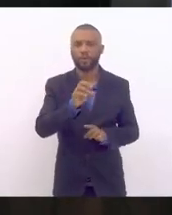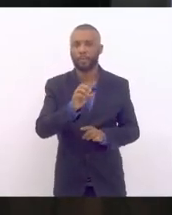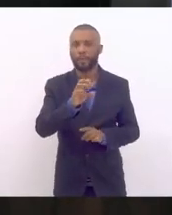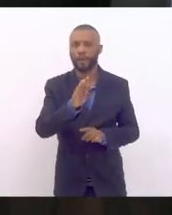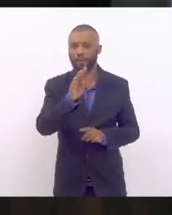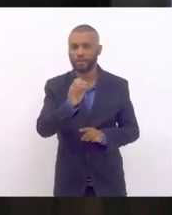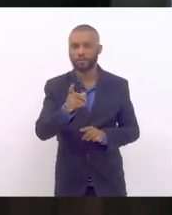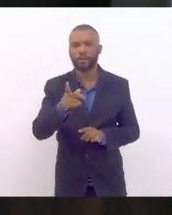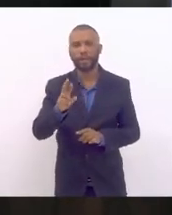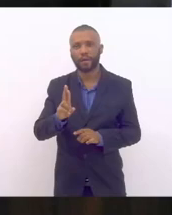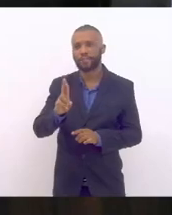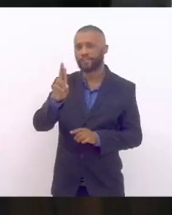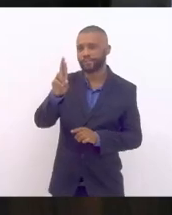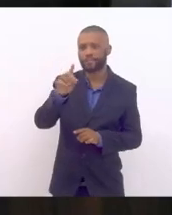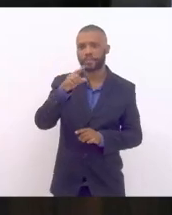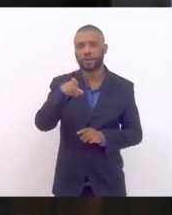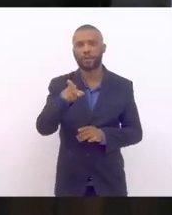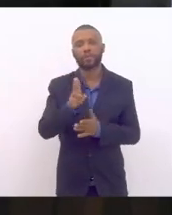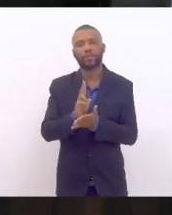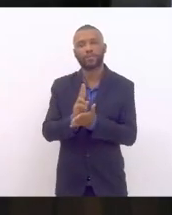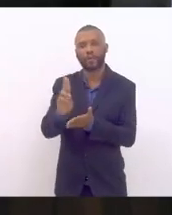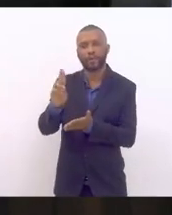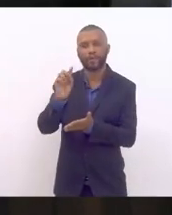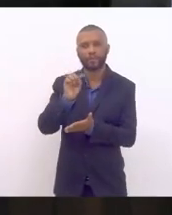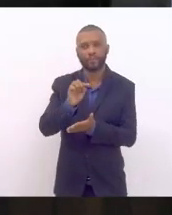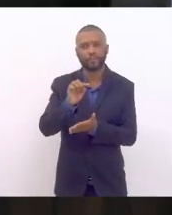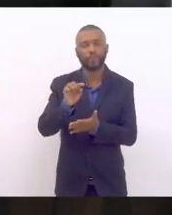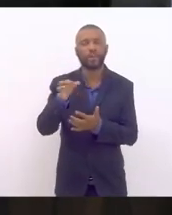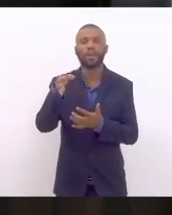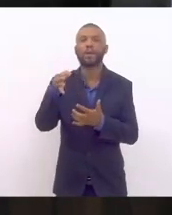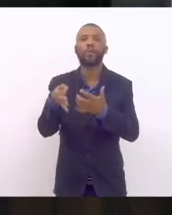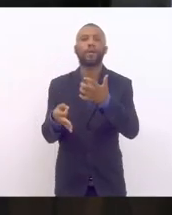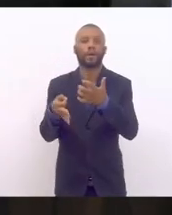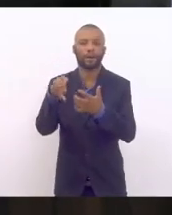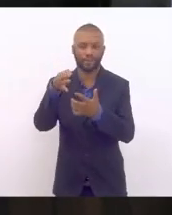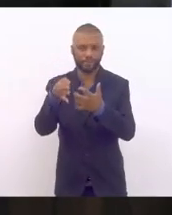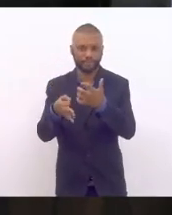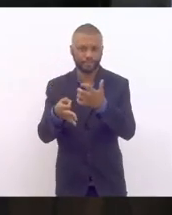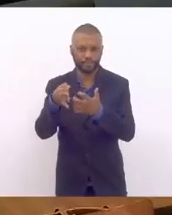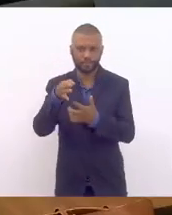Rodrigues jeito toda a nossa querida Vê cidade Rural